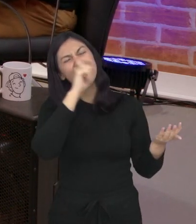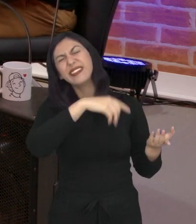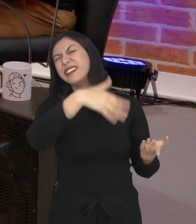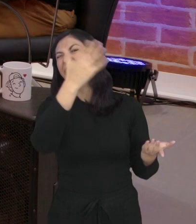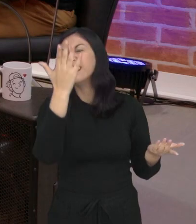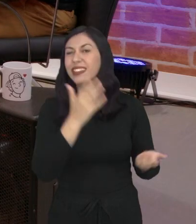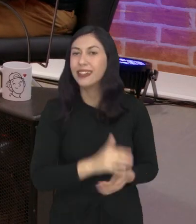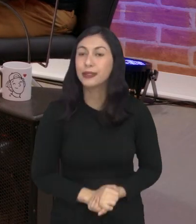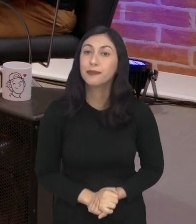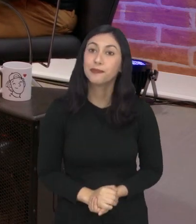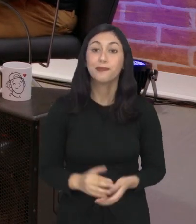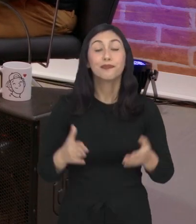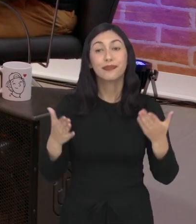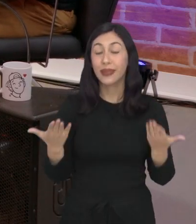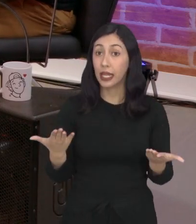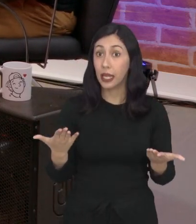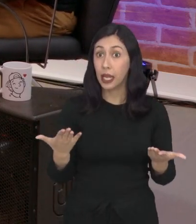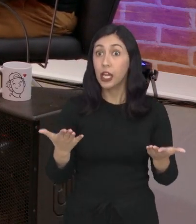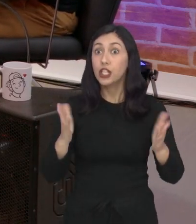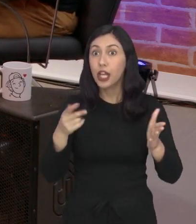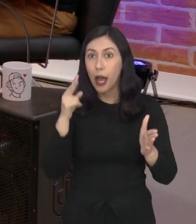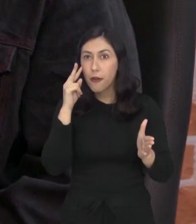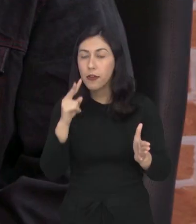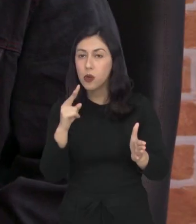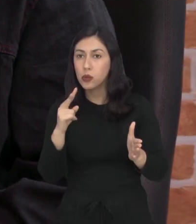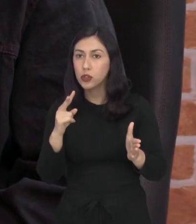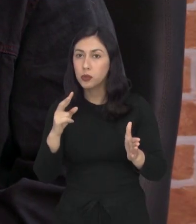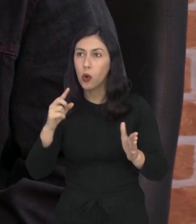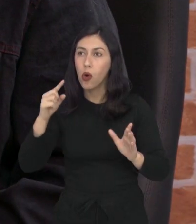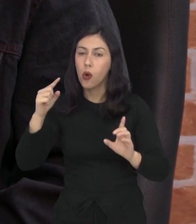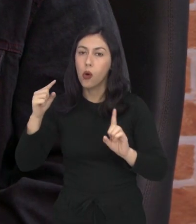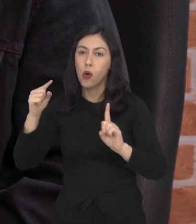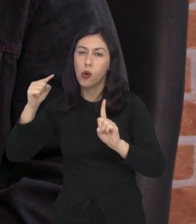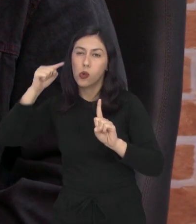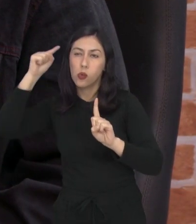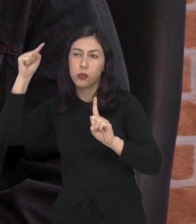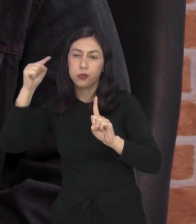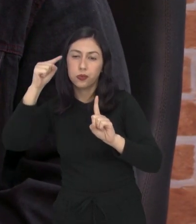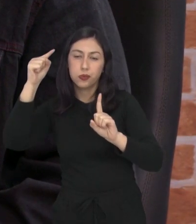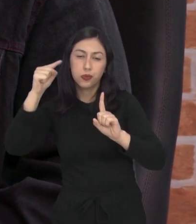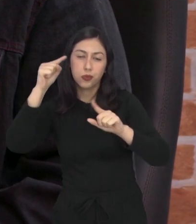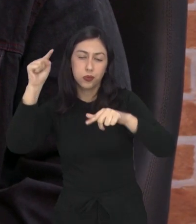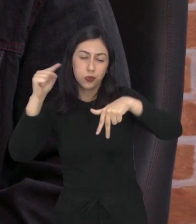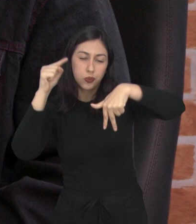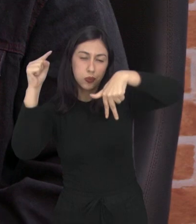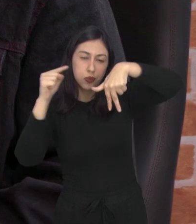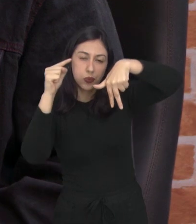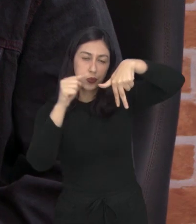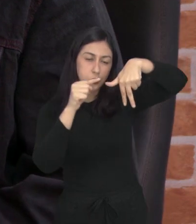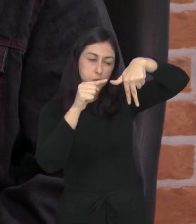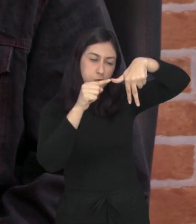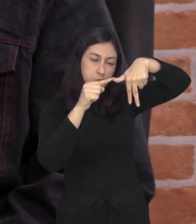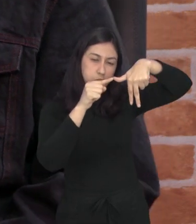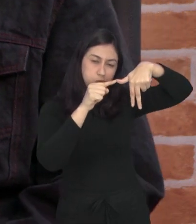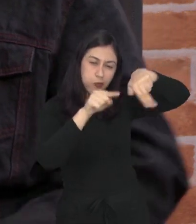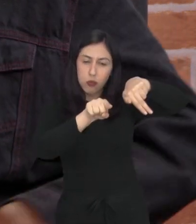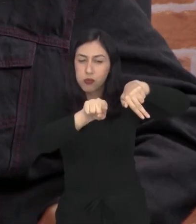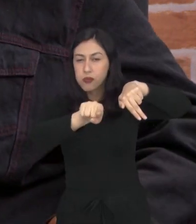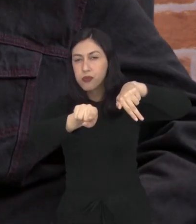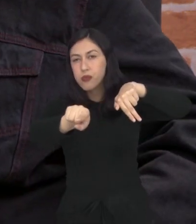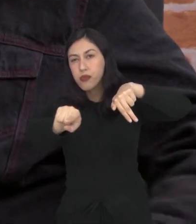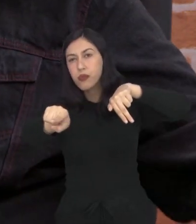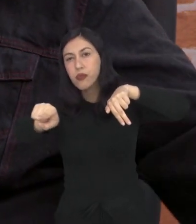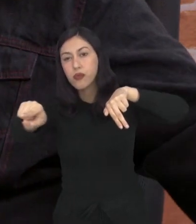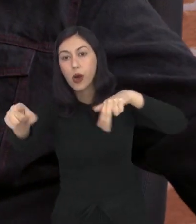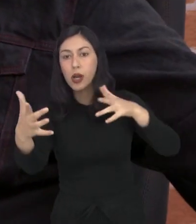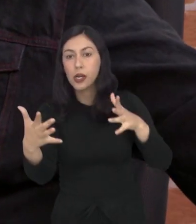caras colocaram... Mano, depois que a gente viu os caras desviando um míssil com a mão, lá a cena do submarino, acho que é o The Rock que tá